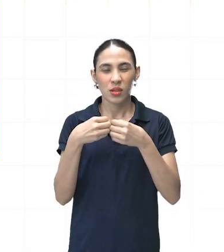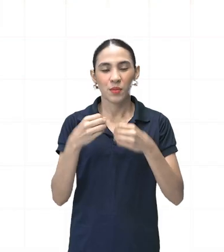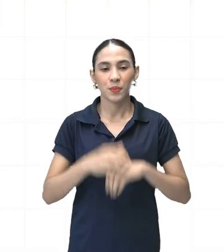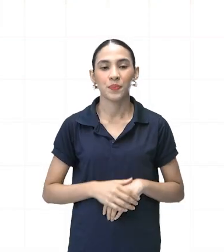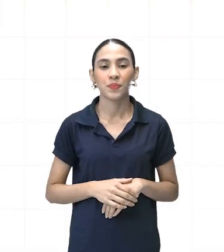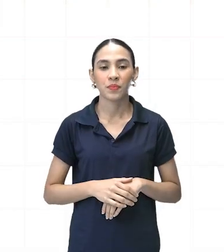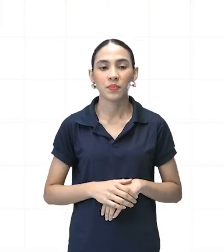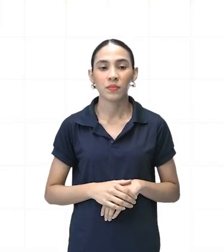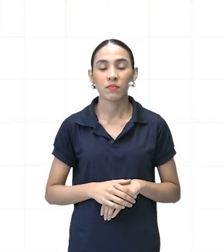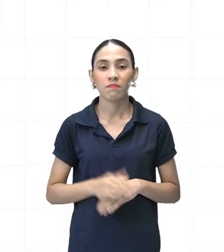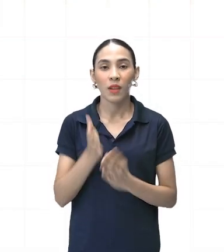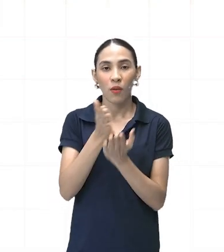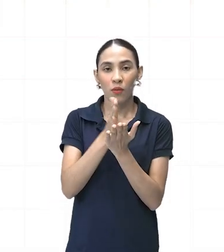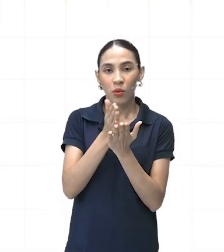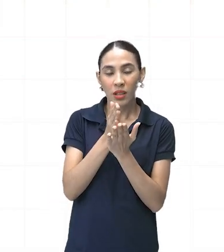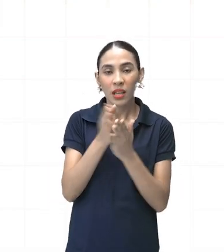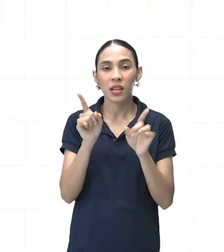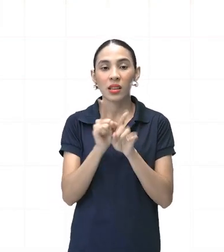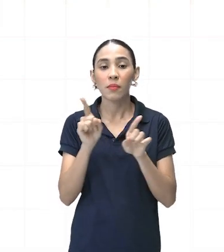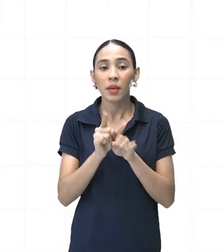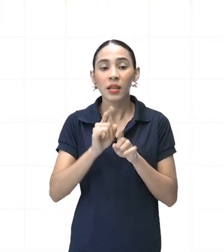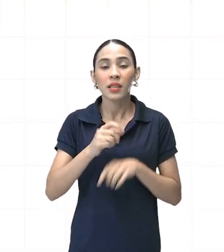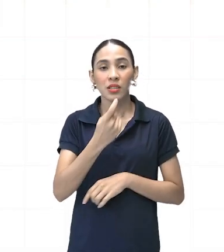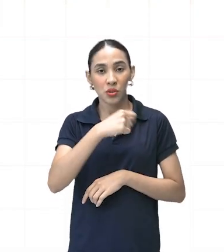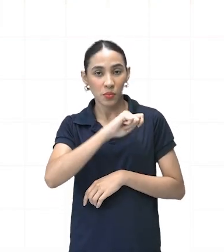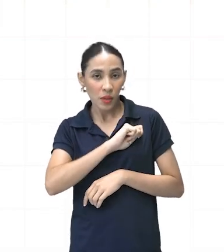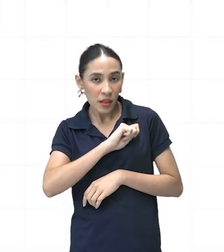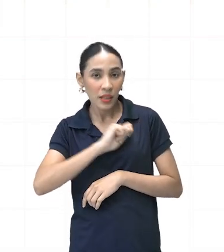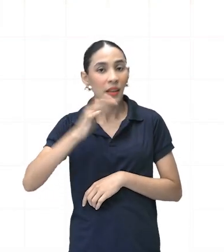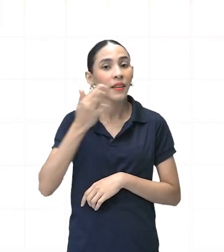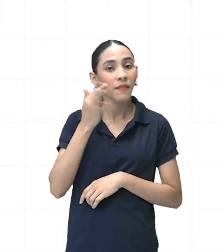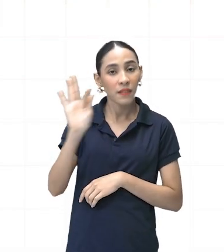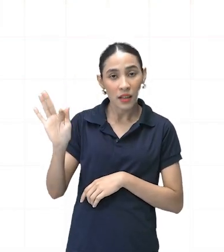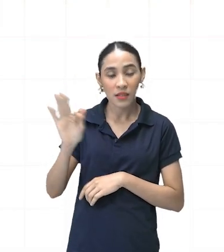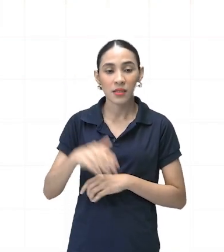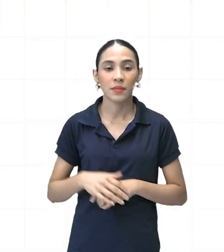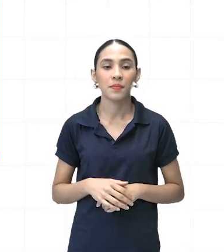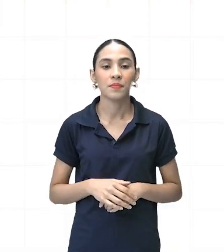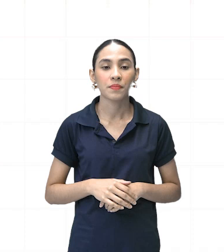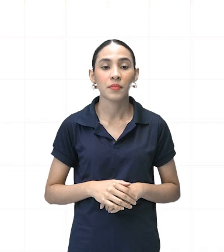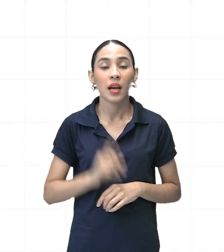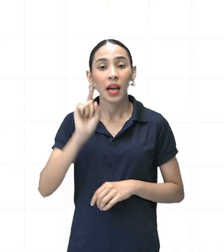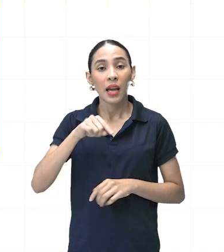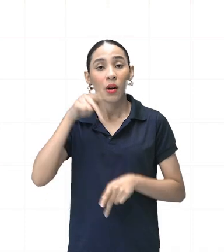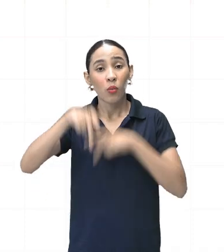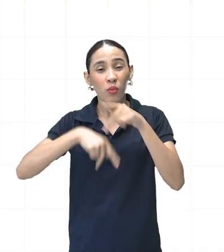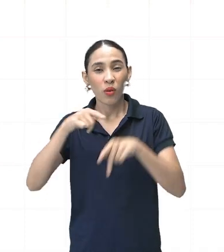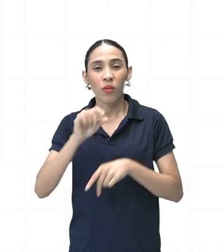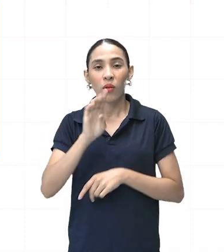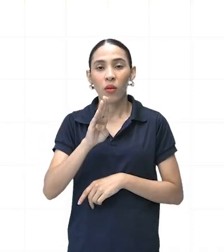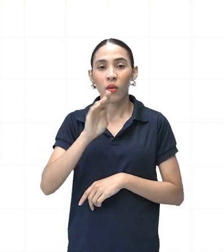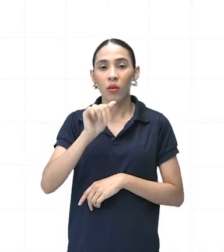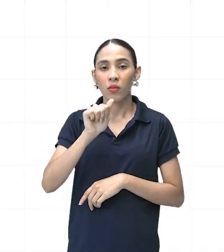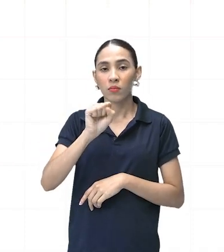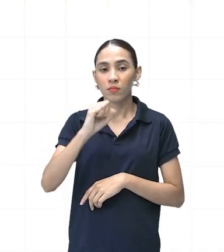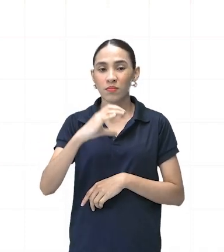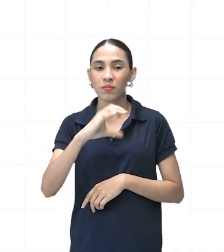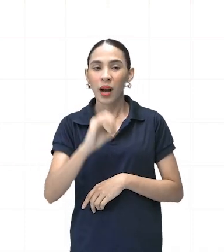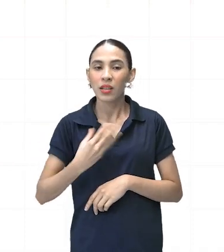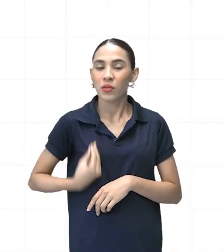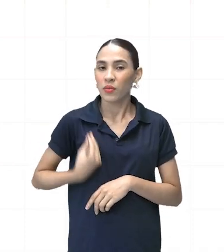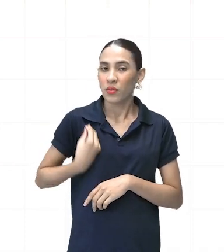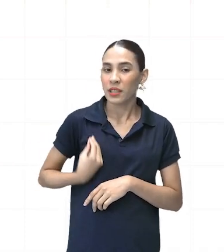tá? Ali entre a fronteira aí, entre a Espanha e a França, tá? O povo basco, gente, eles habitam